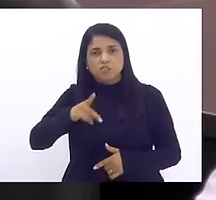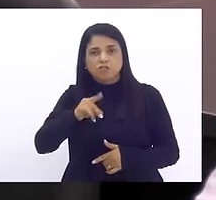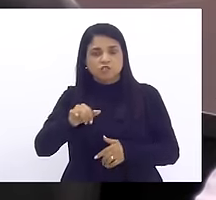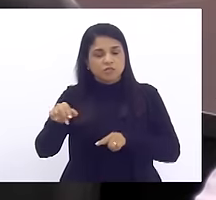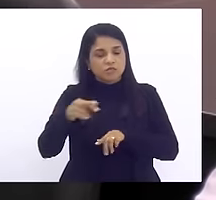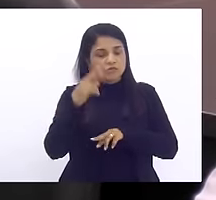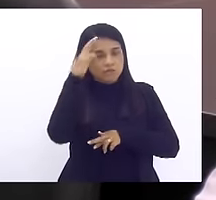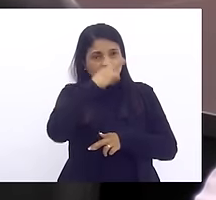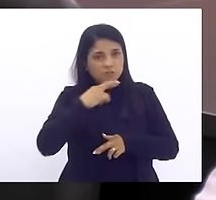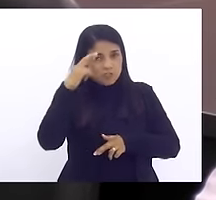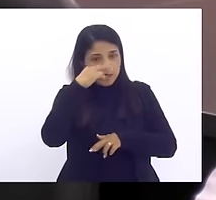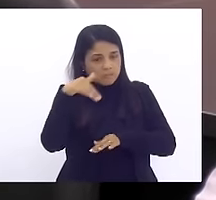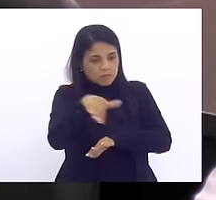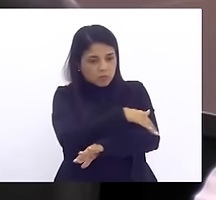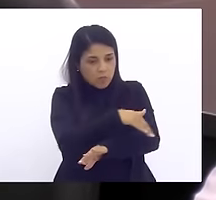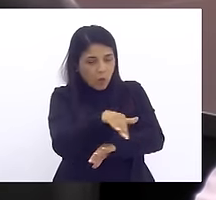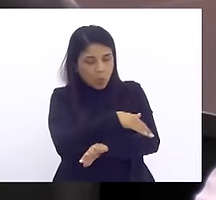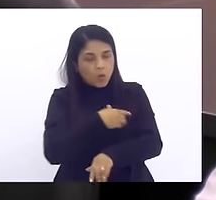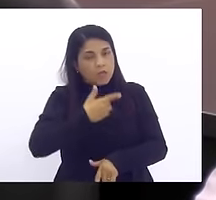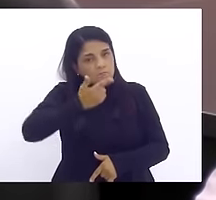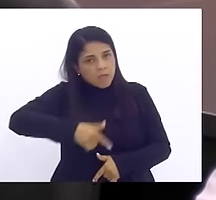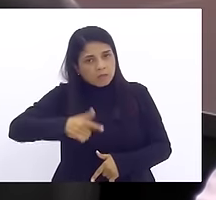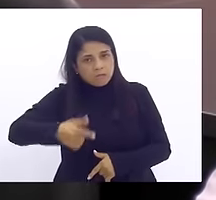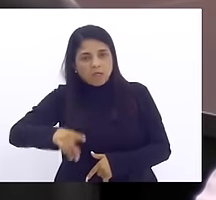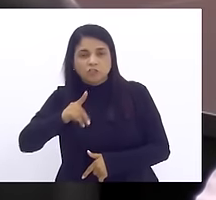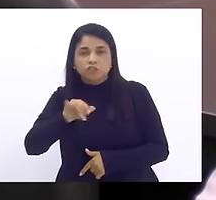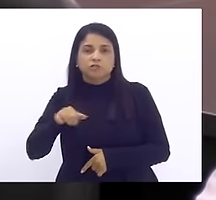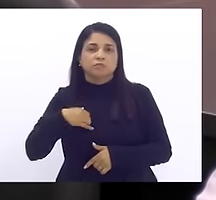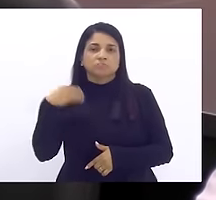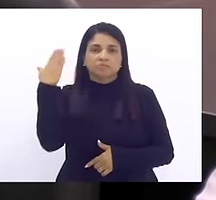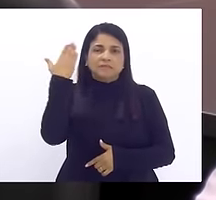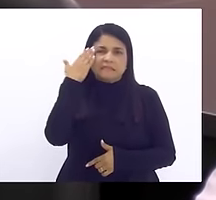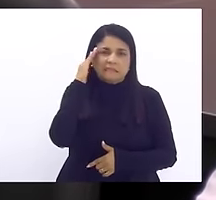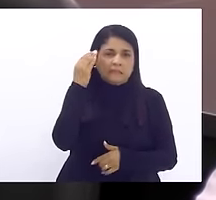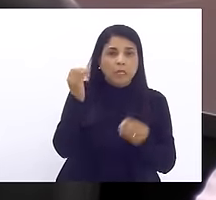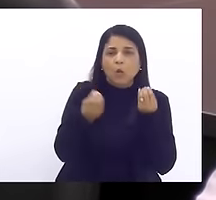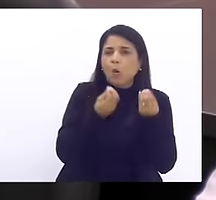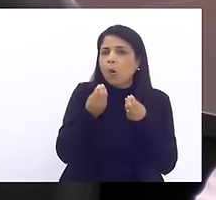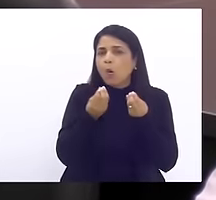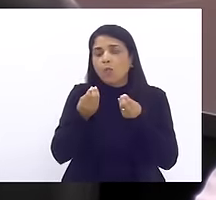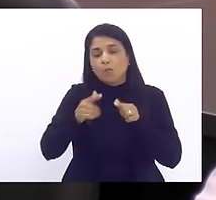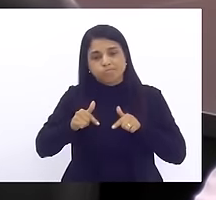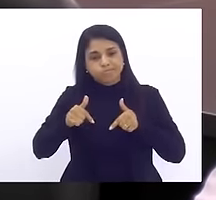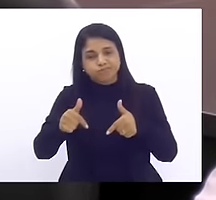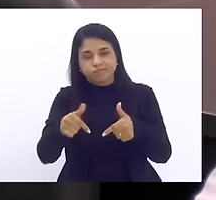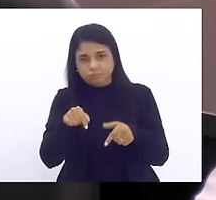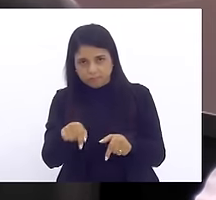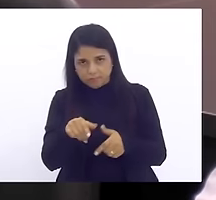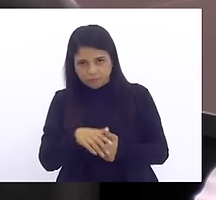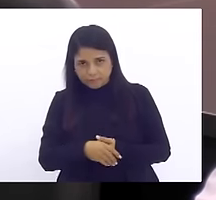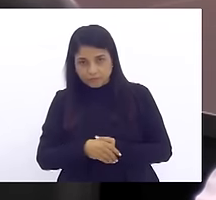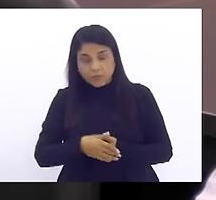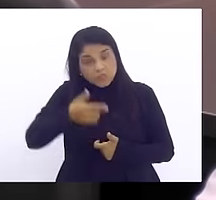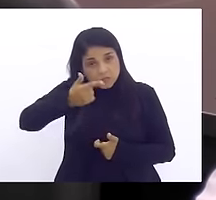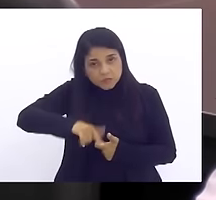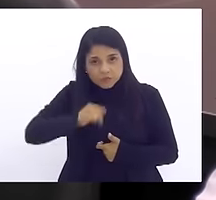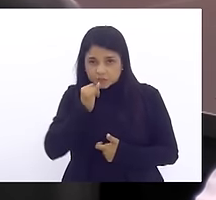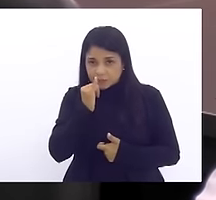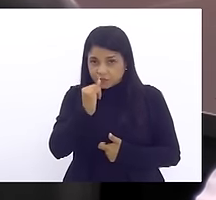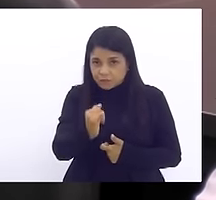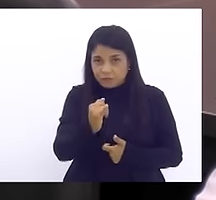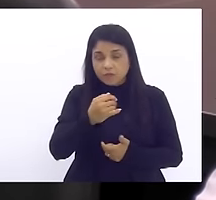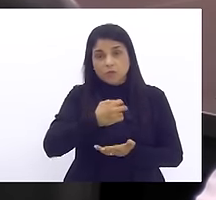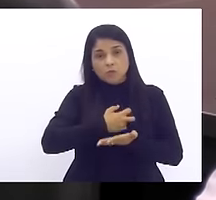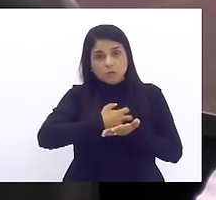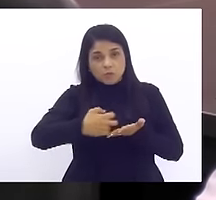em mais dias sem nós entendermos como cidade dinâmica das operações É por isso e repita o senhor tal qual o inquérito